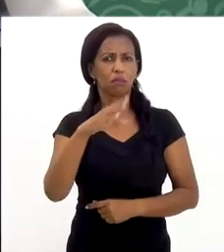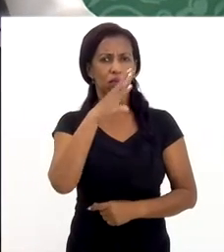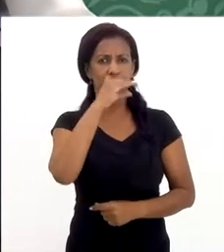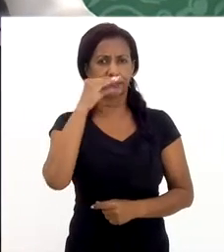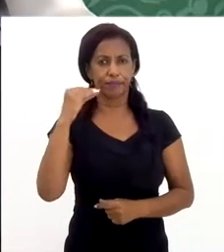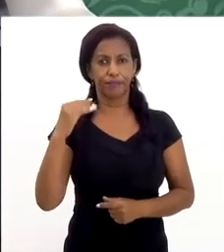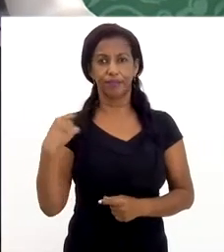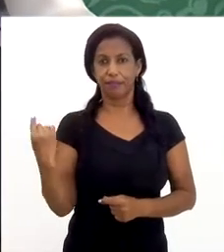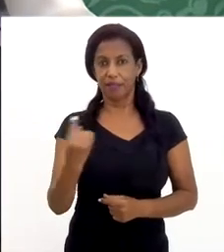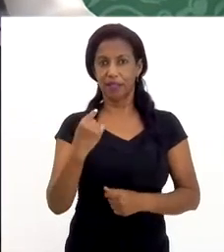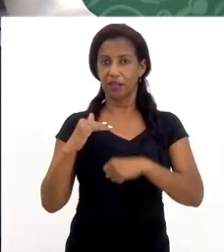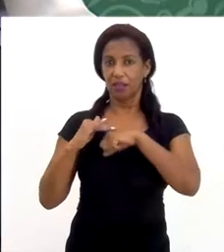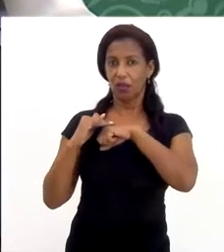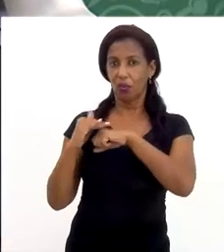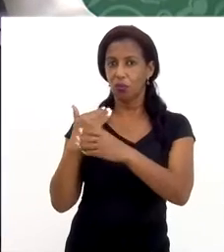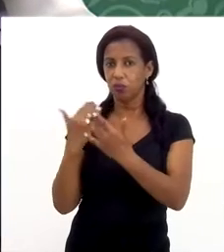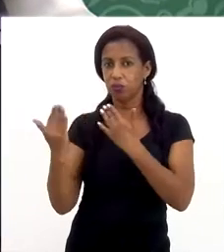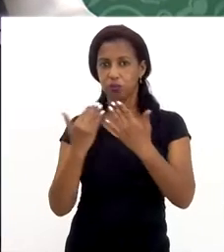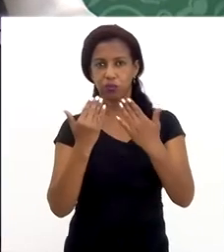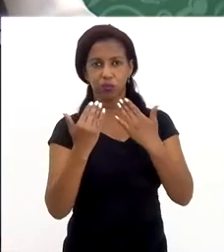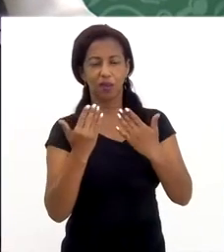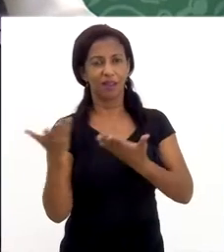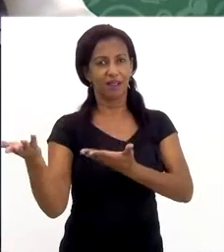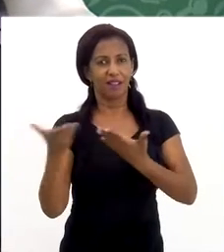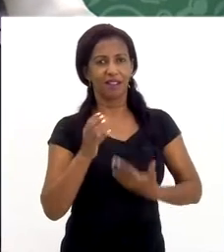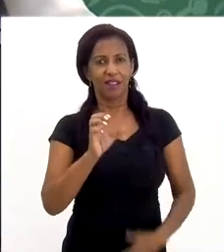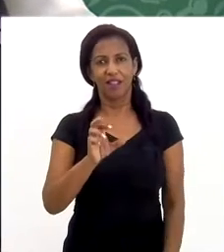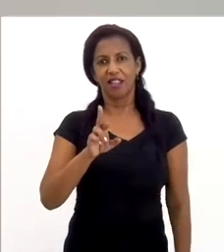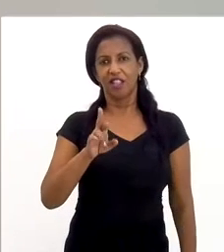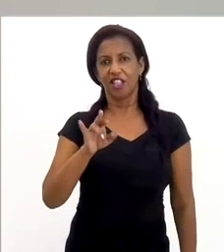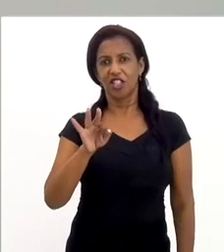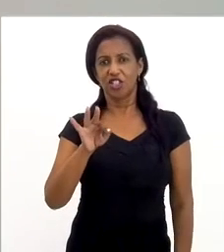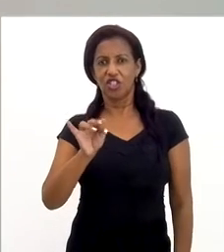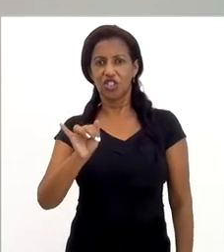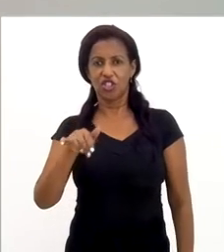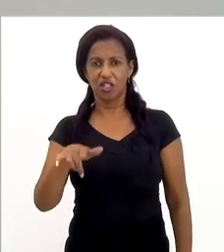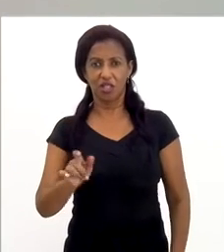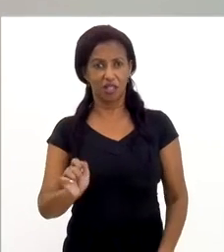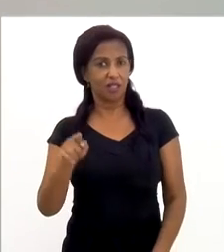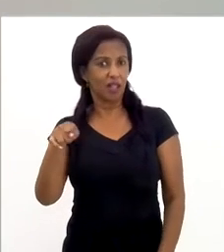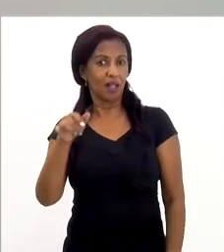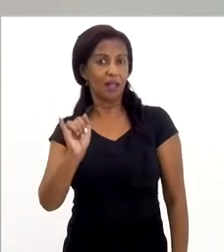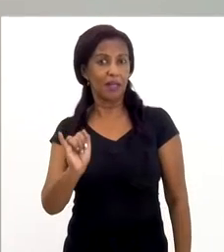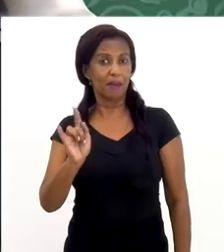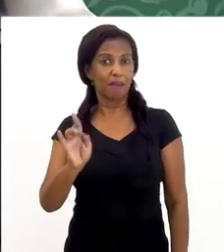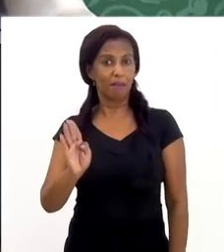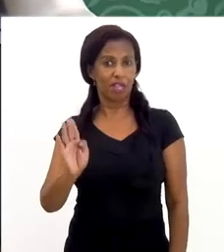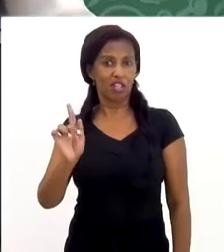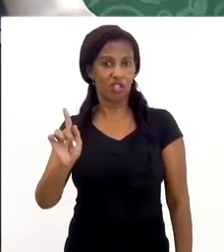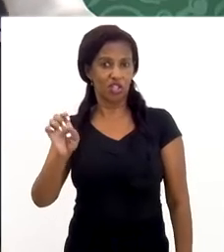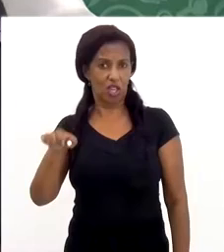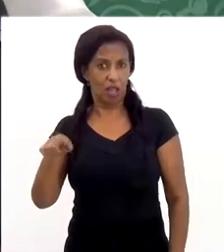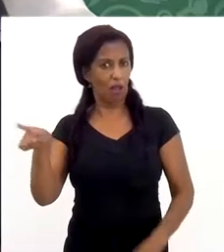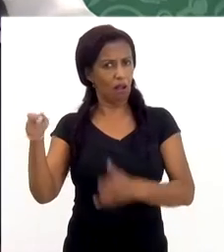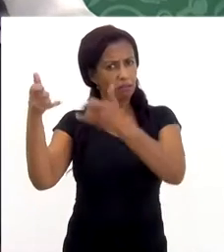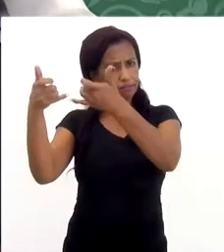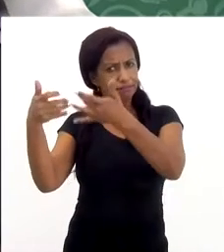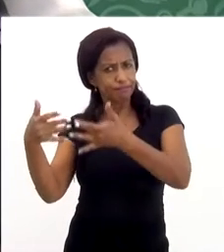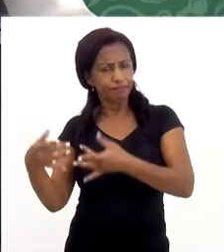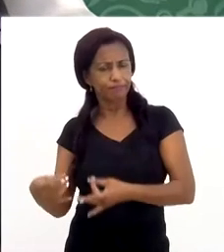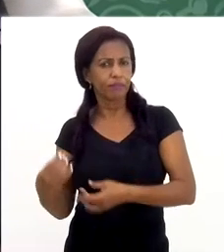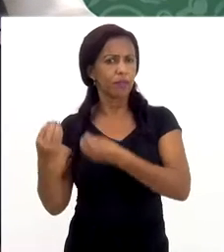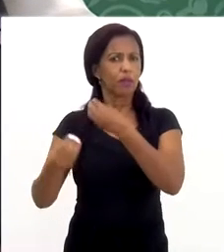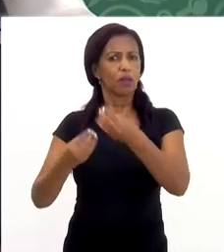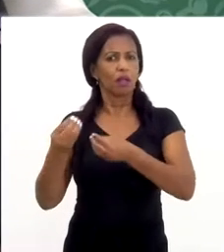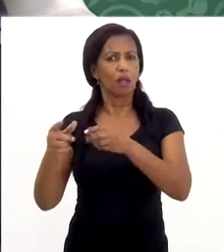eixo os adolescentes para a gente ter essa conversa eu recebo Cristiane Soares pesquisadora do pense IBGE e vai dar mais detalhes